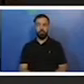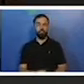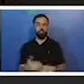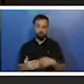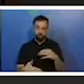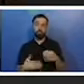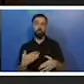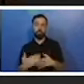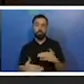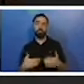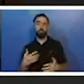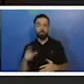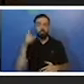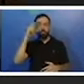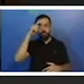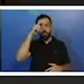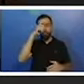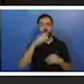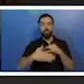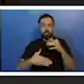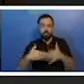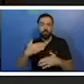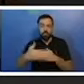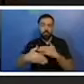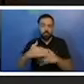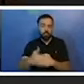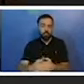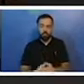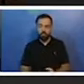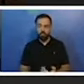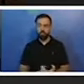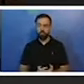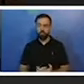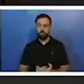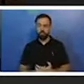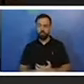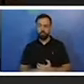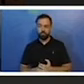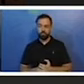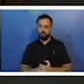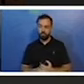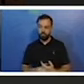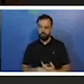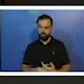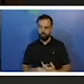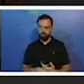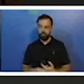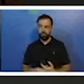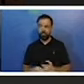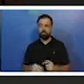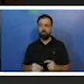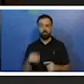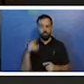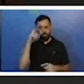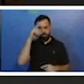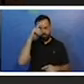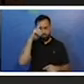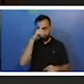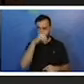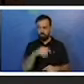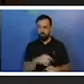depois Sim vamos para os mais os menores são mais difíceis né o grau de dificuldade né